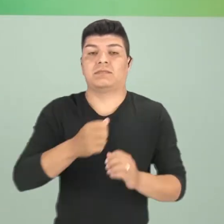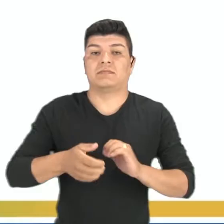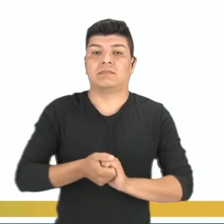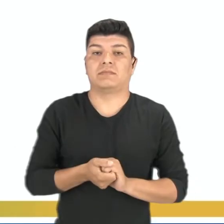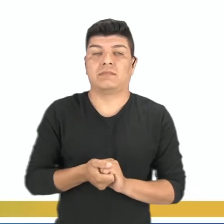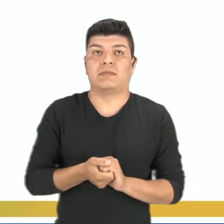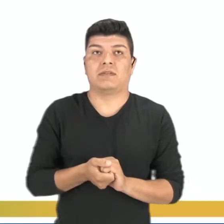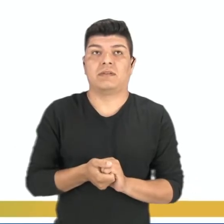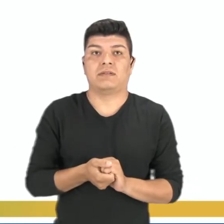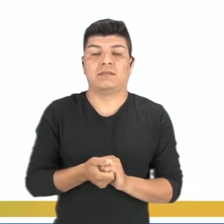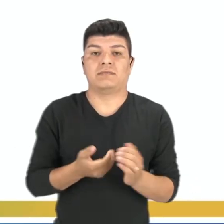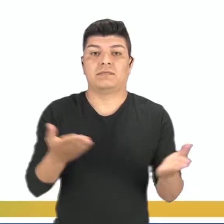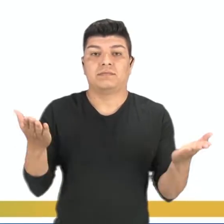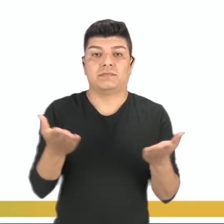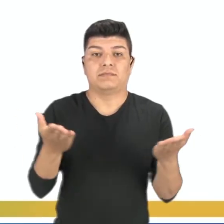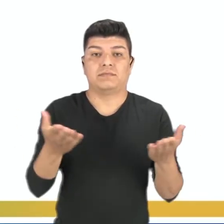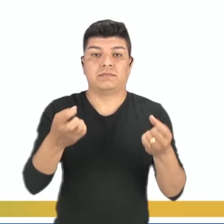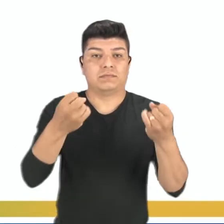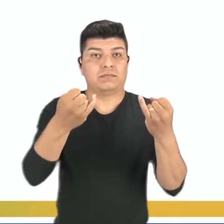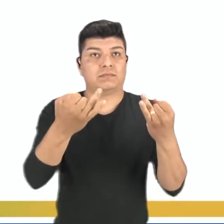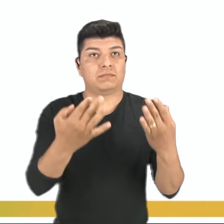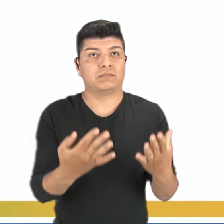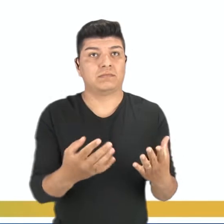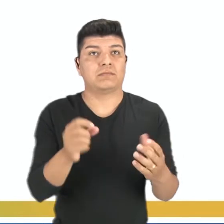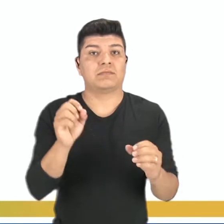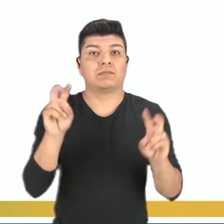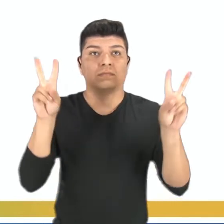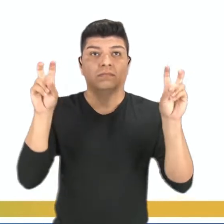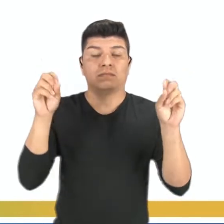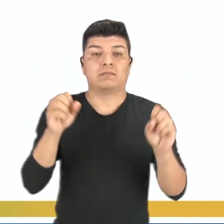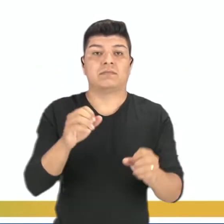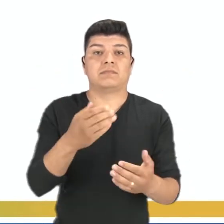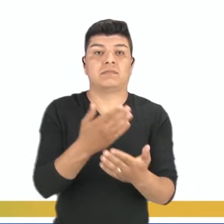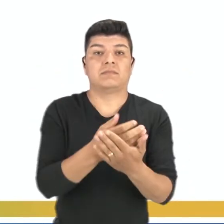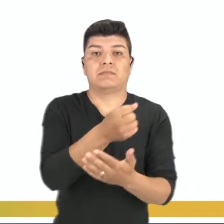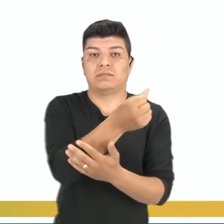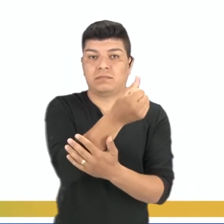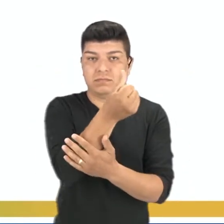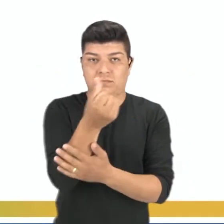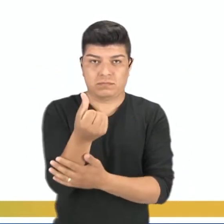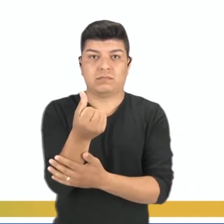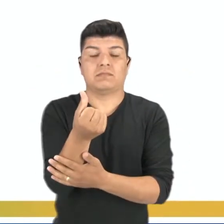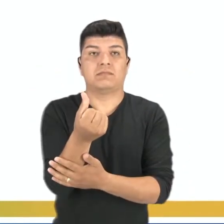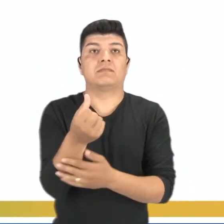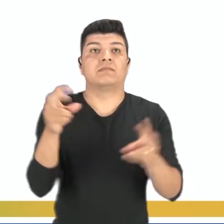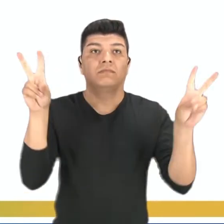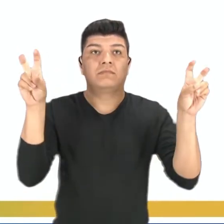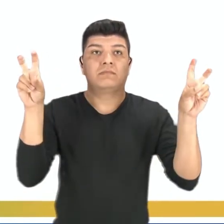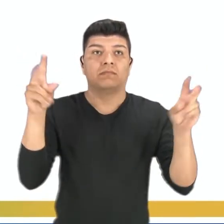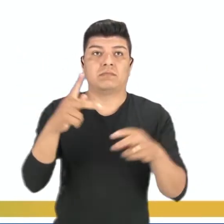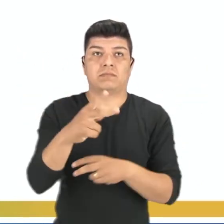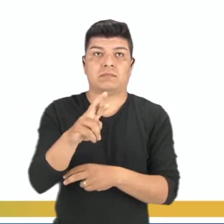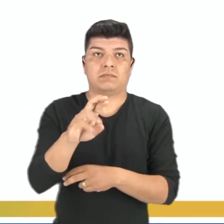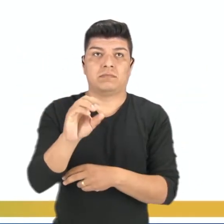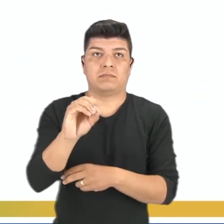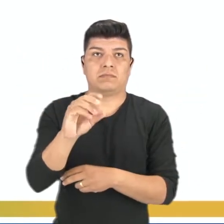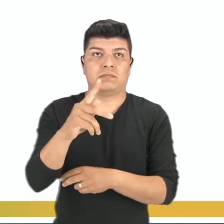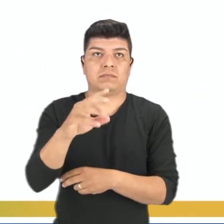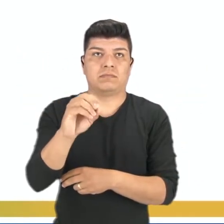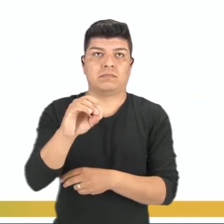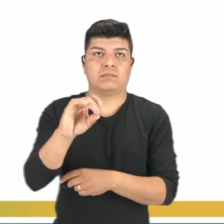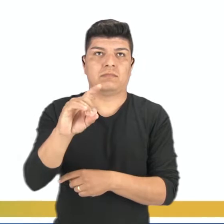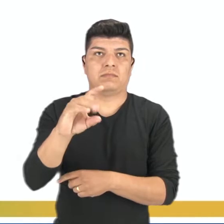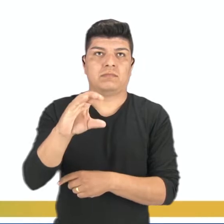médio, né? Então hoje nós vamos falar sobre a aula 16, onde nós trataremos sobre